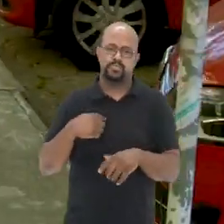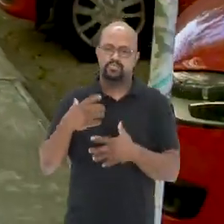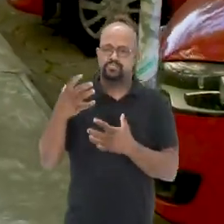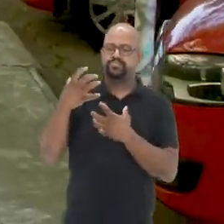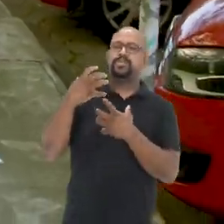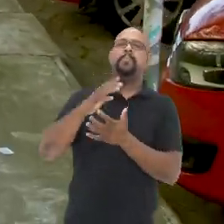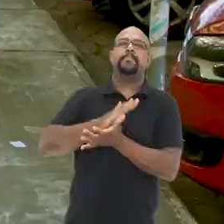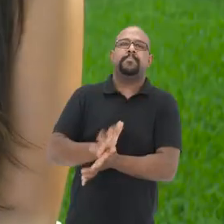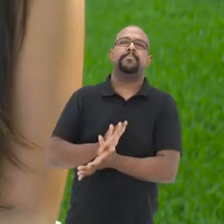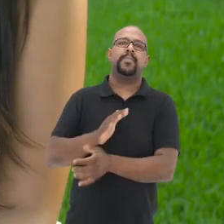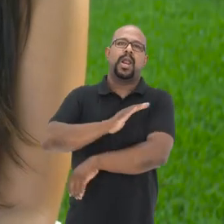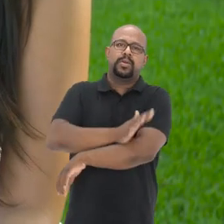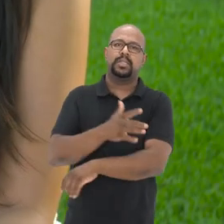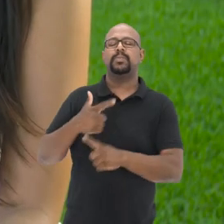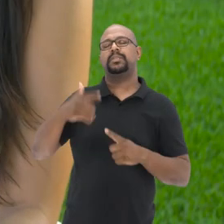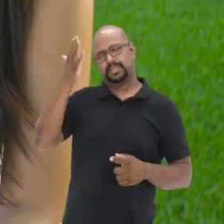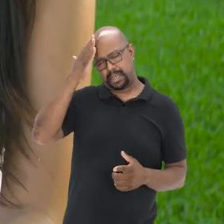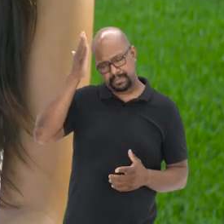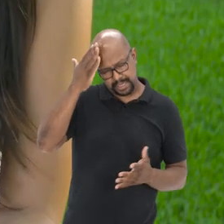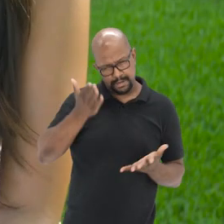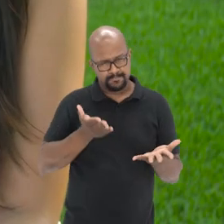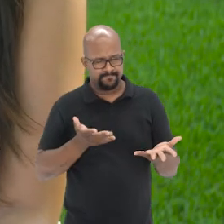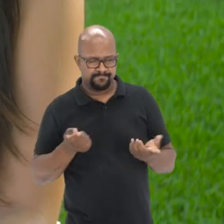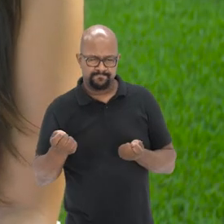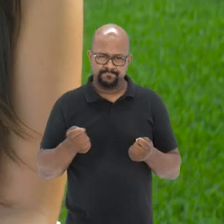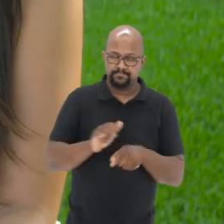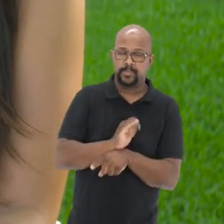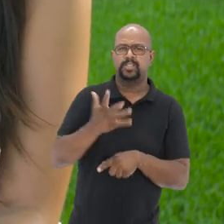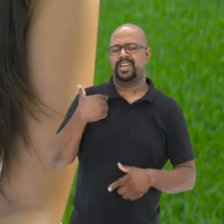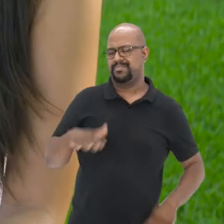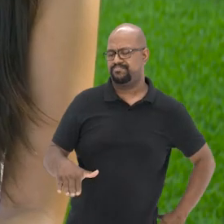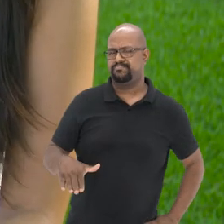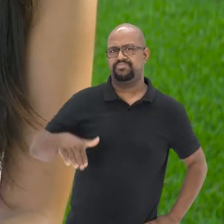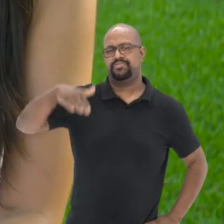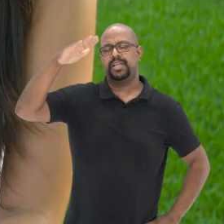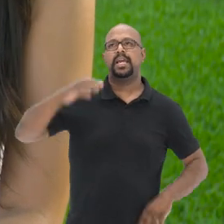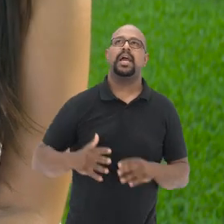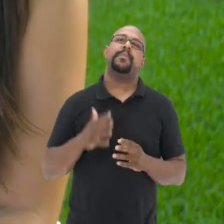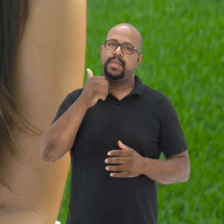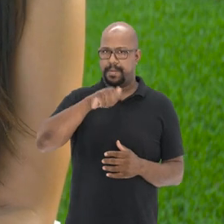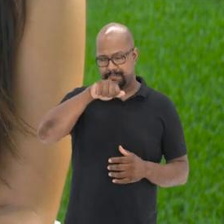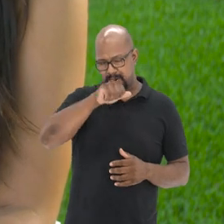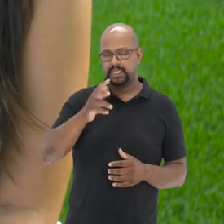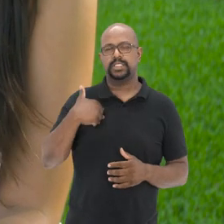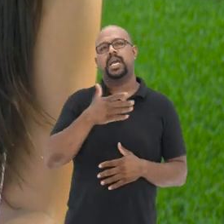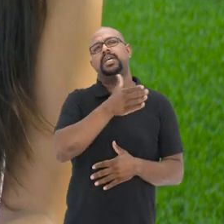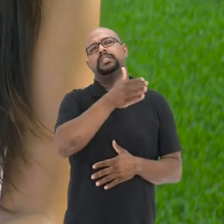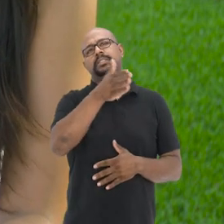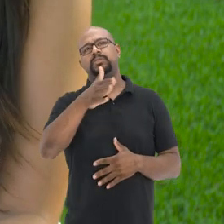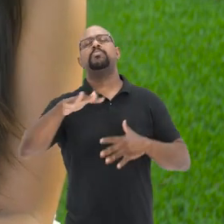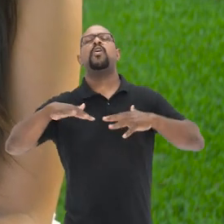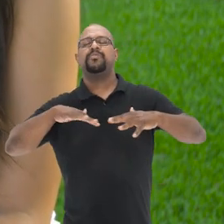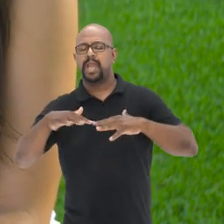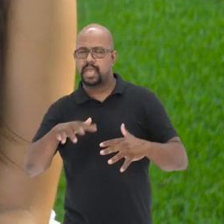eu sofri preconceito, tanto é pelo fato de saber lidar com toda essa situação, porque desde criança a minha mãe participava